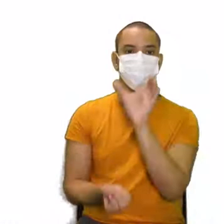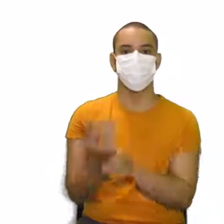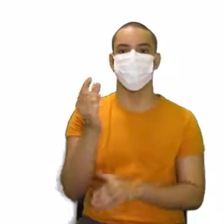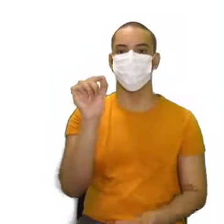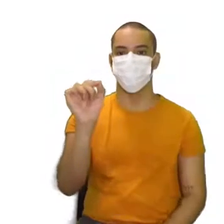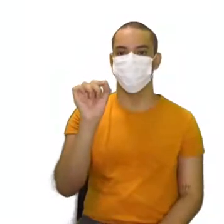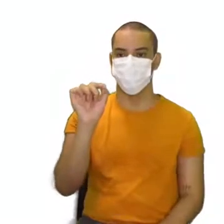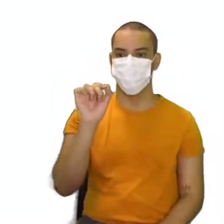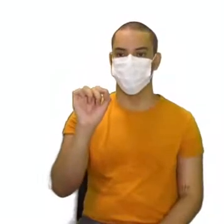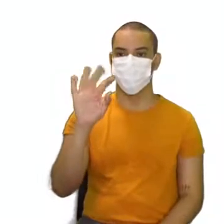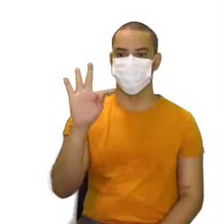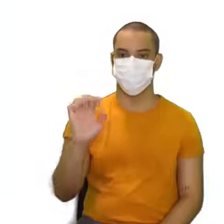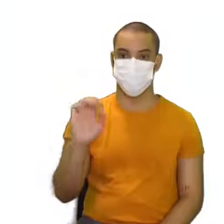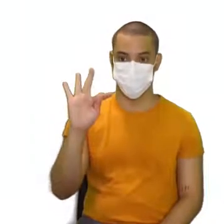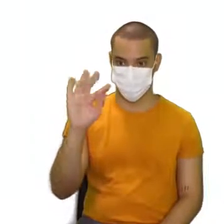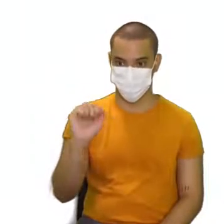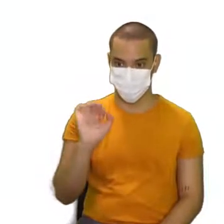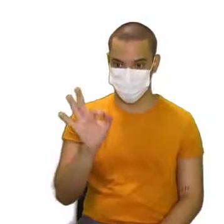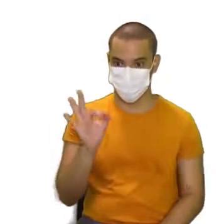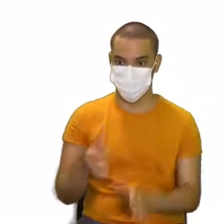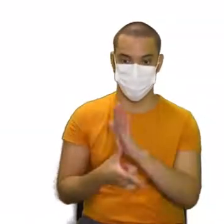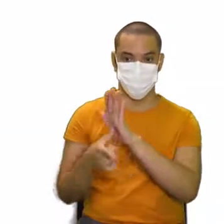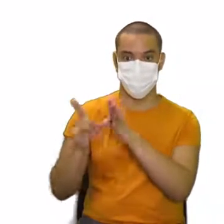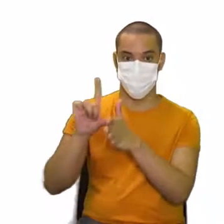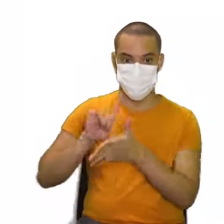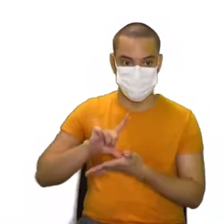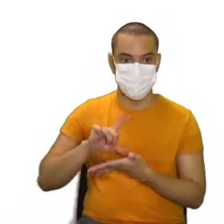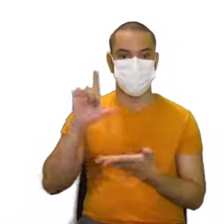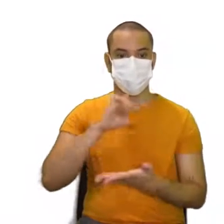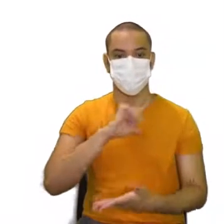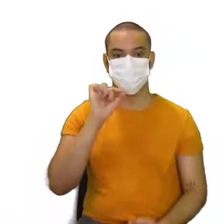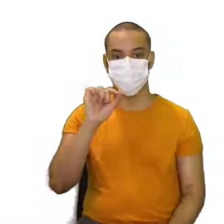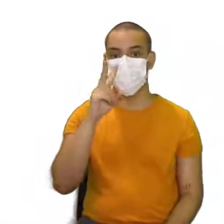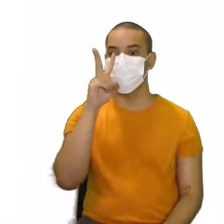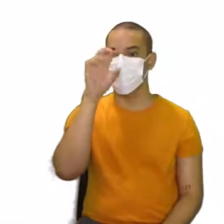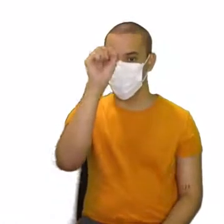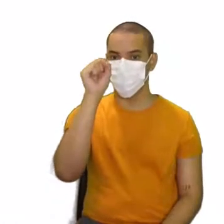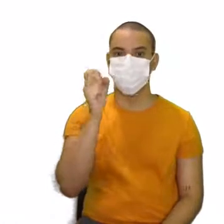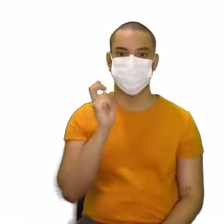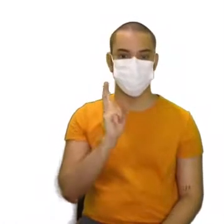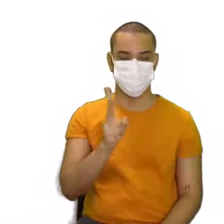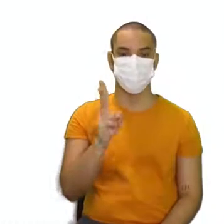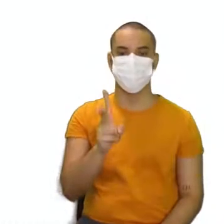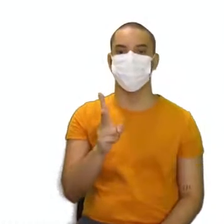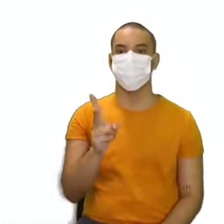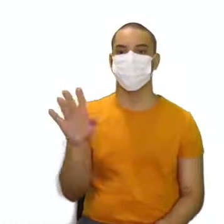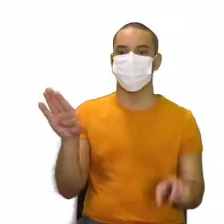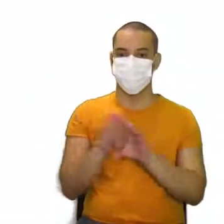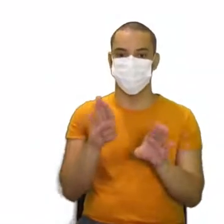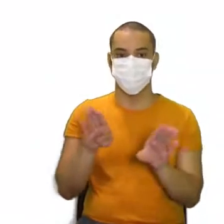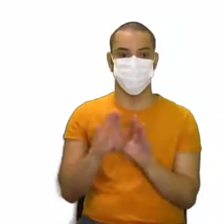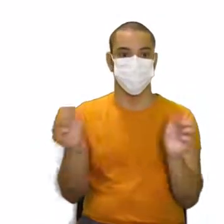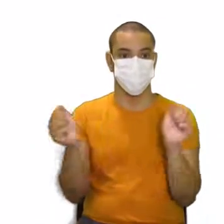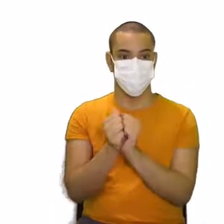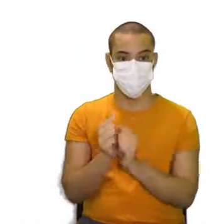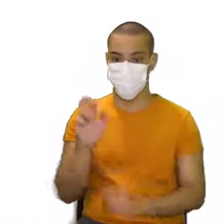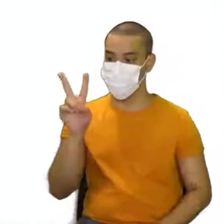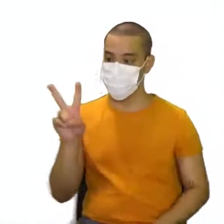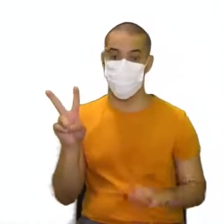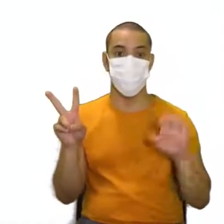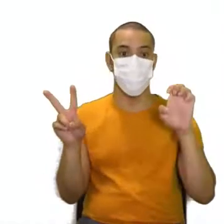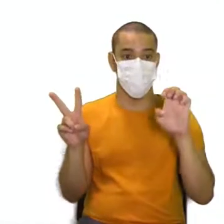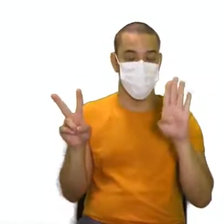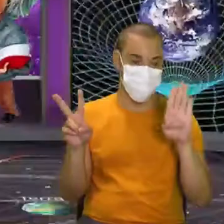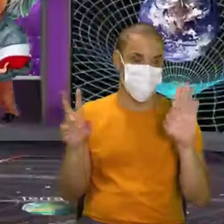do campo a força magnética continuar a perpendicular ao plano formado por ver e